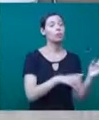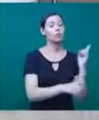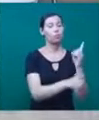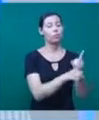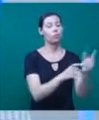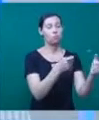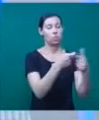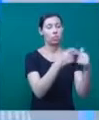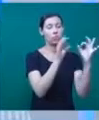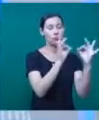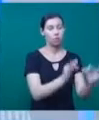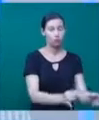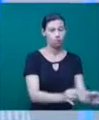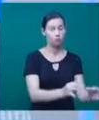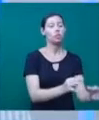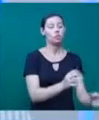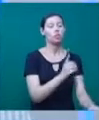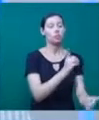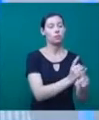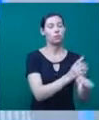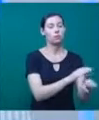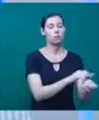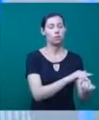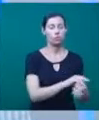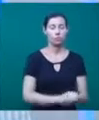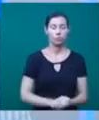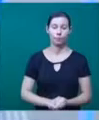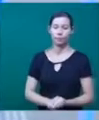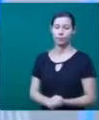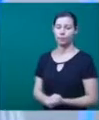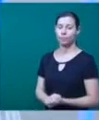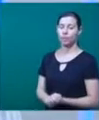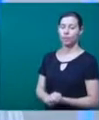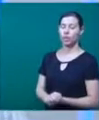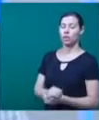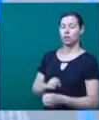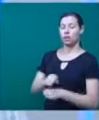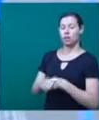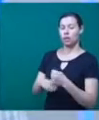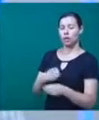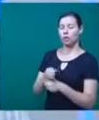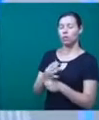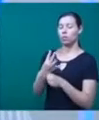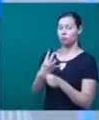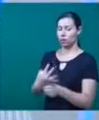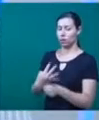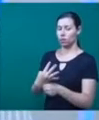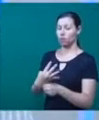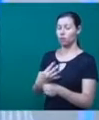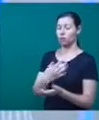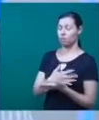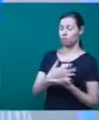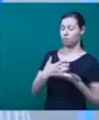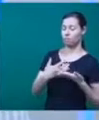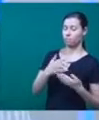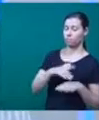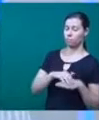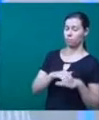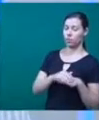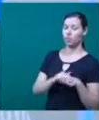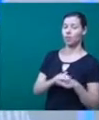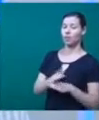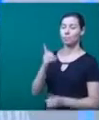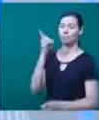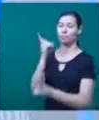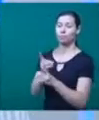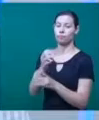especialista do assunto. Sim, a gente tem uma média de 4 anos, desde os primeiros sintomas até o diagnóstico da doença, justamente por causa disso.